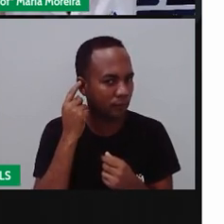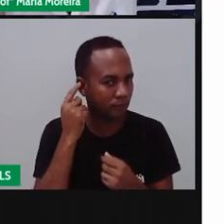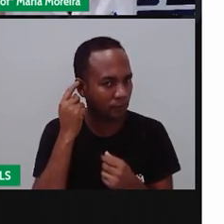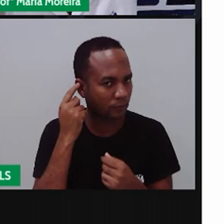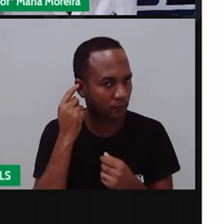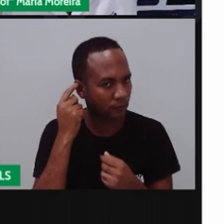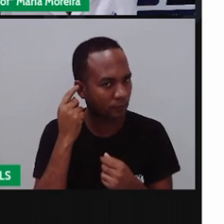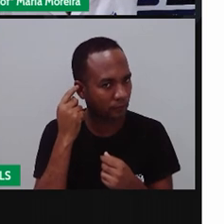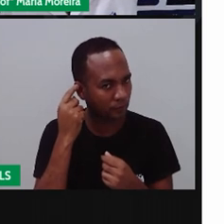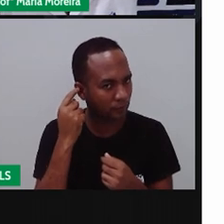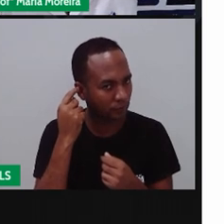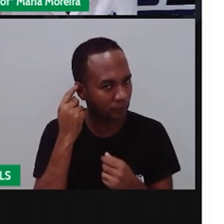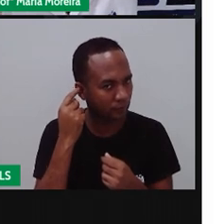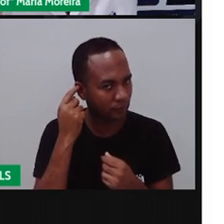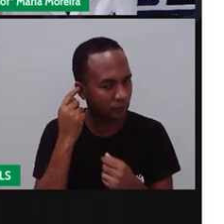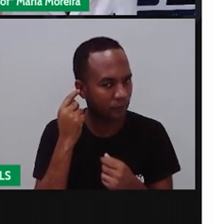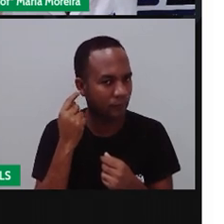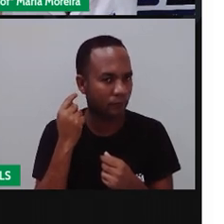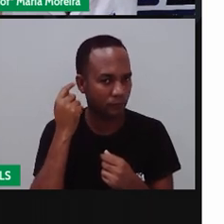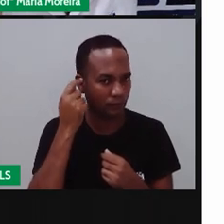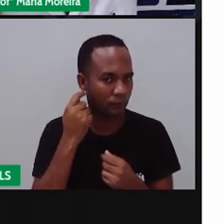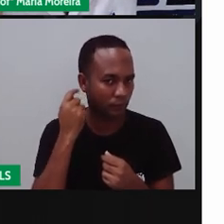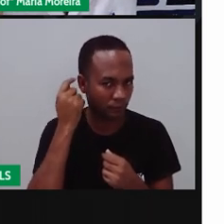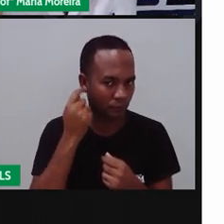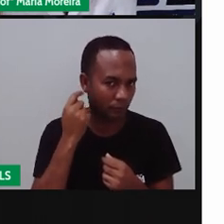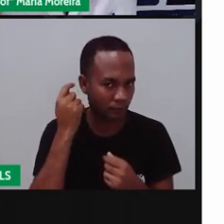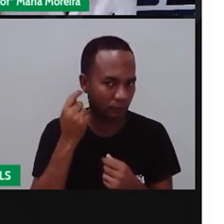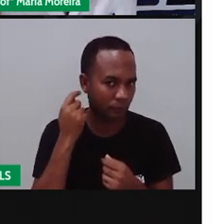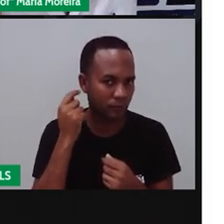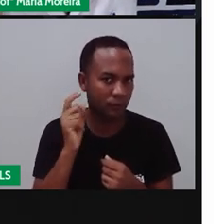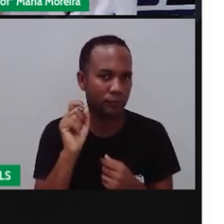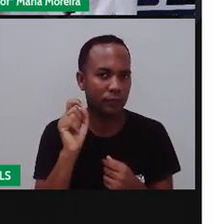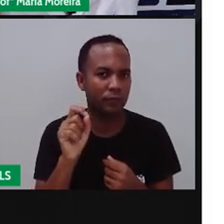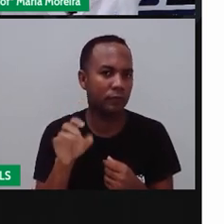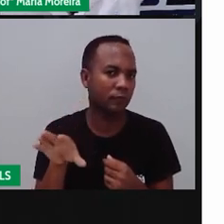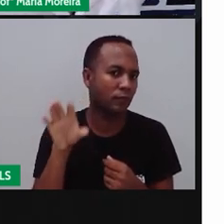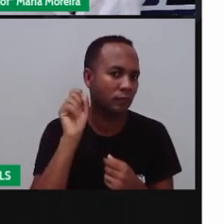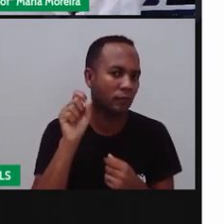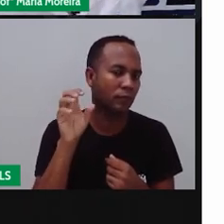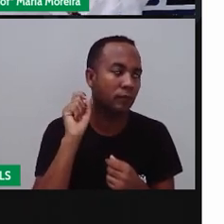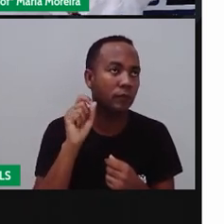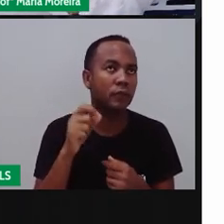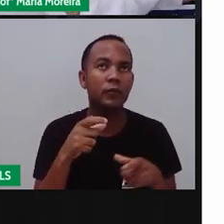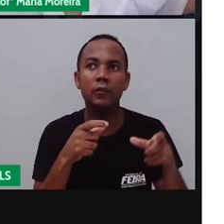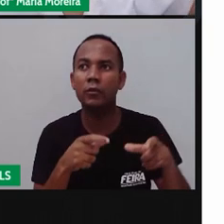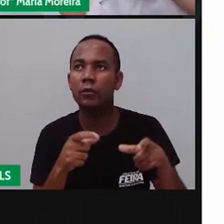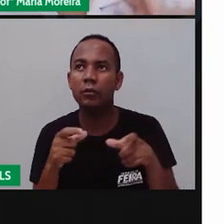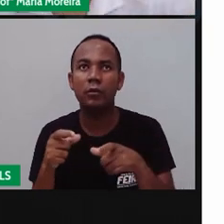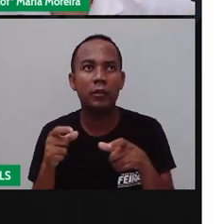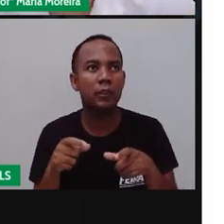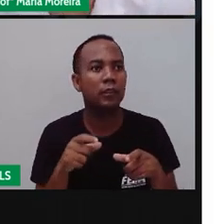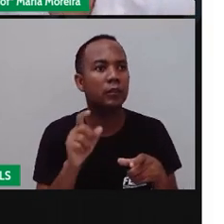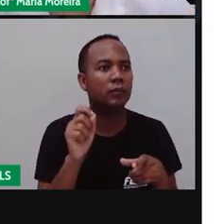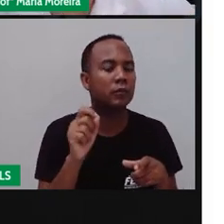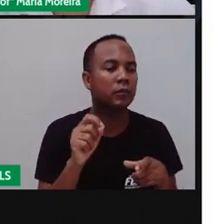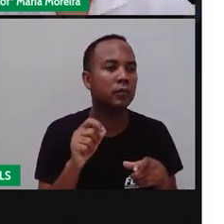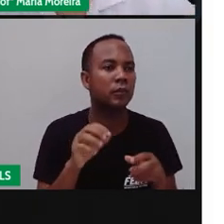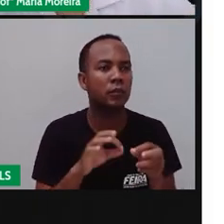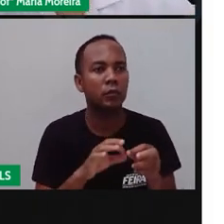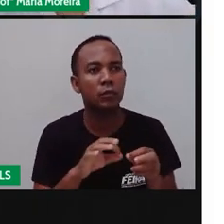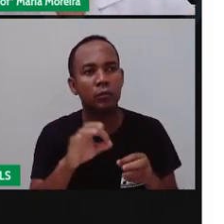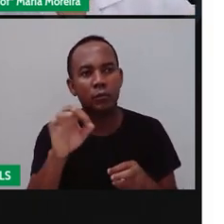é o quê? A orelha externa, né? E podemos diferenciar os sons entre agudos e o